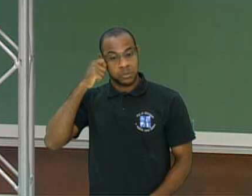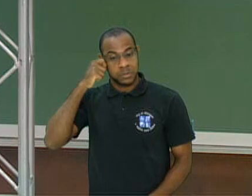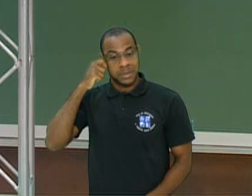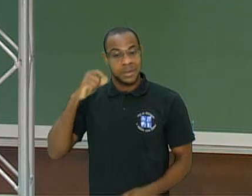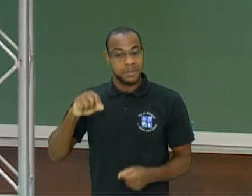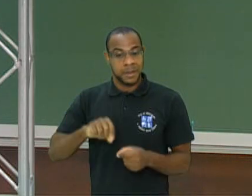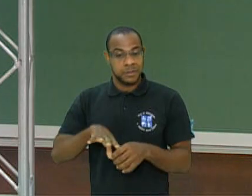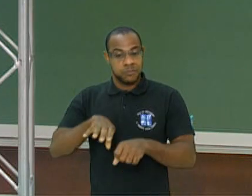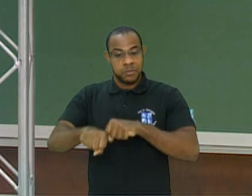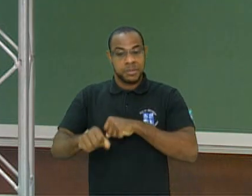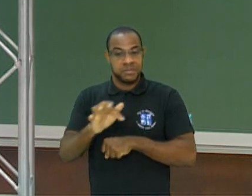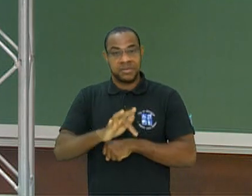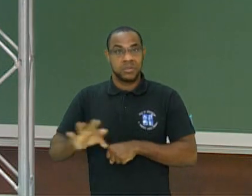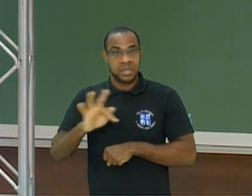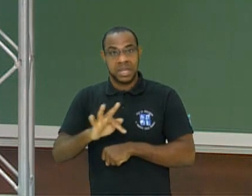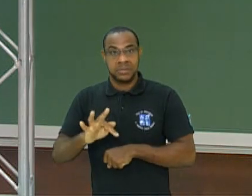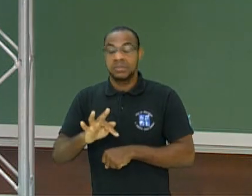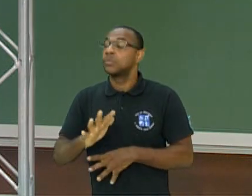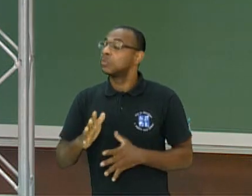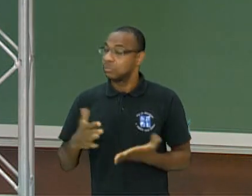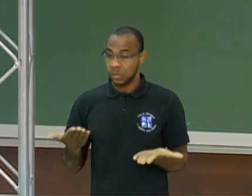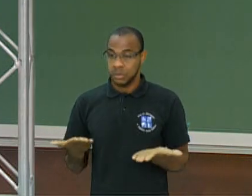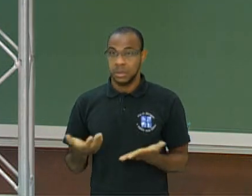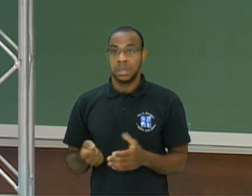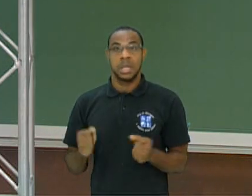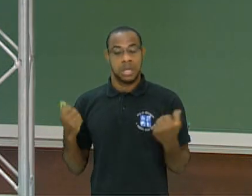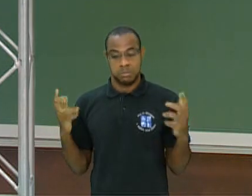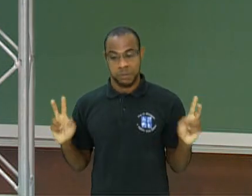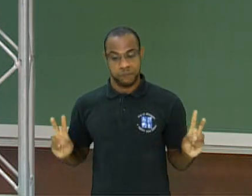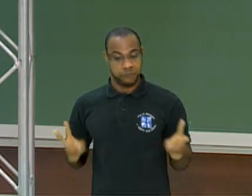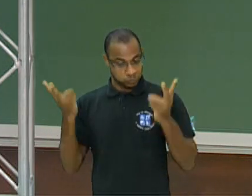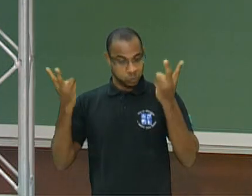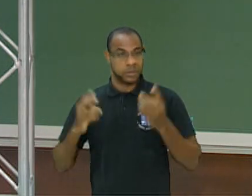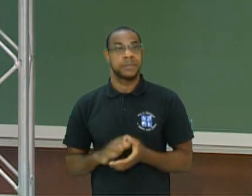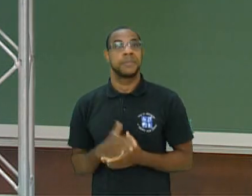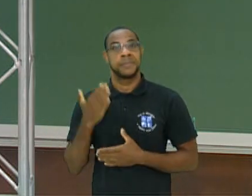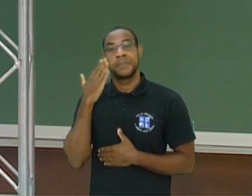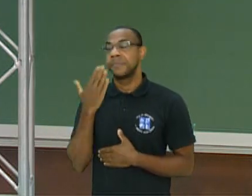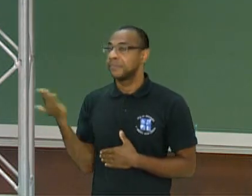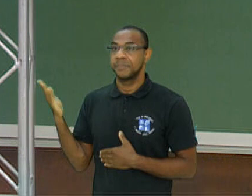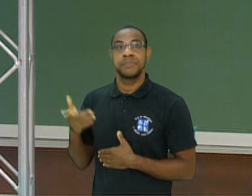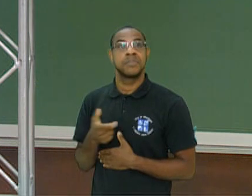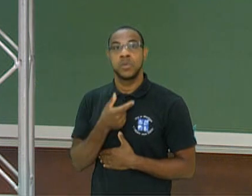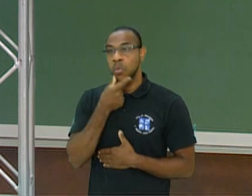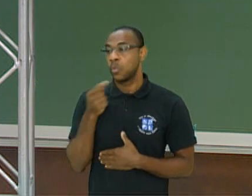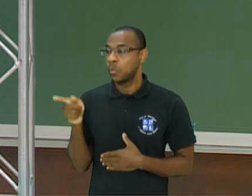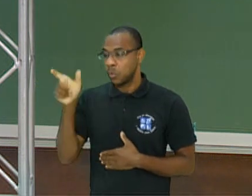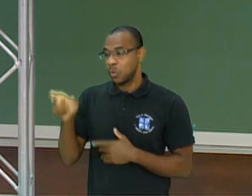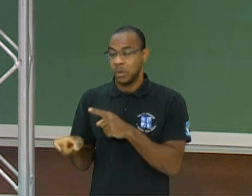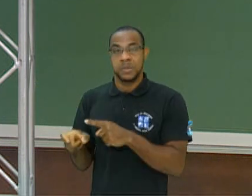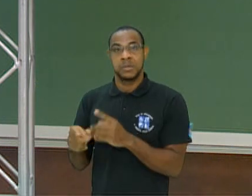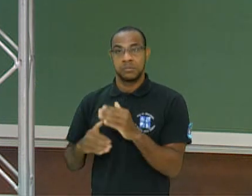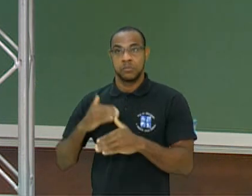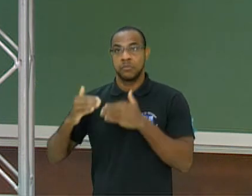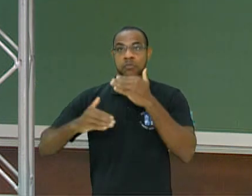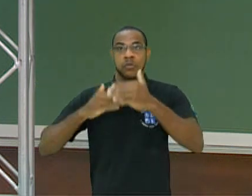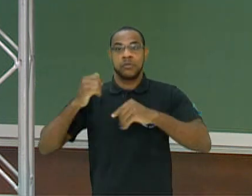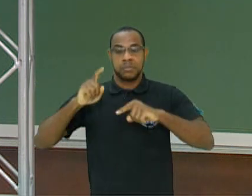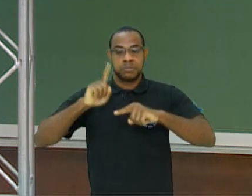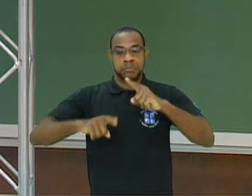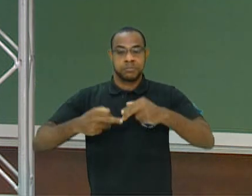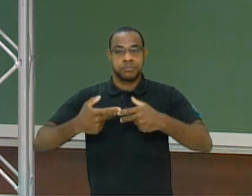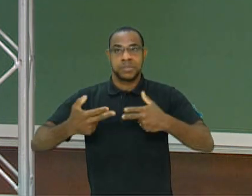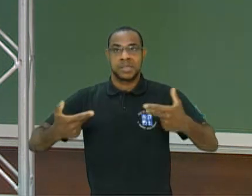assim muito grande, muito extensa. E Carver, ele desenvolveu mais de 100 produtos a partir de